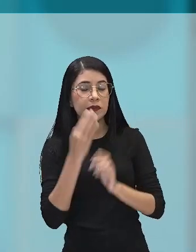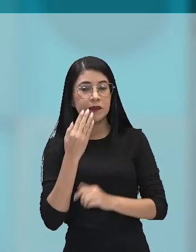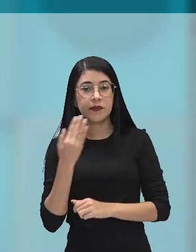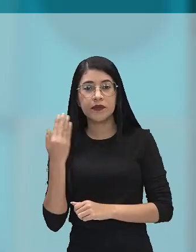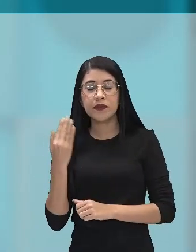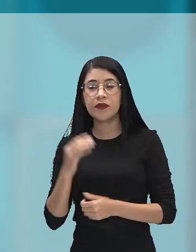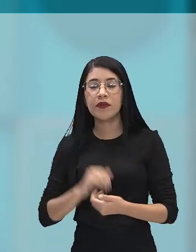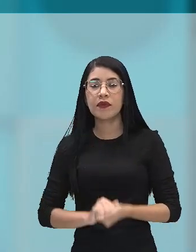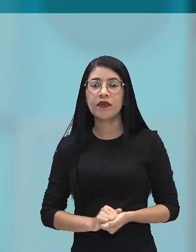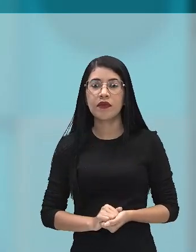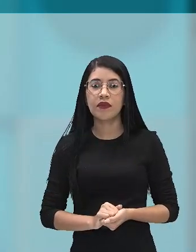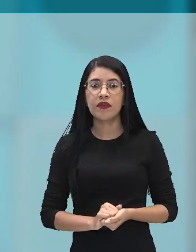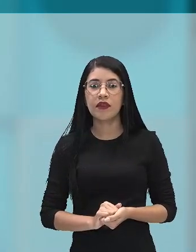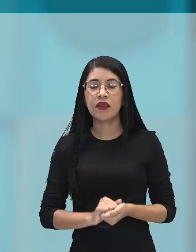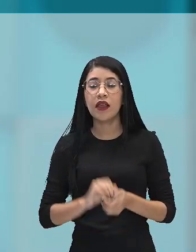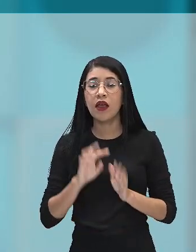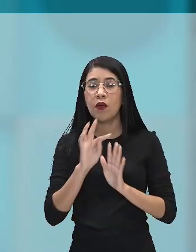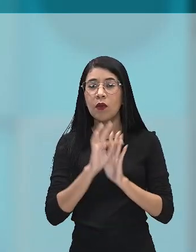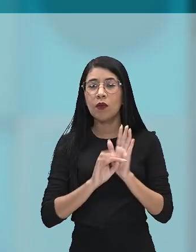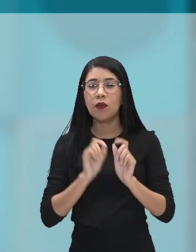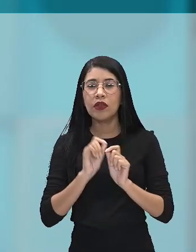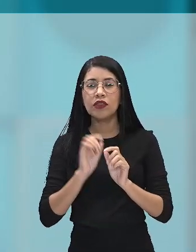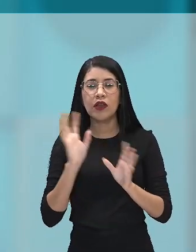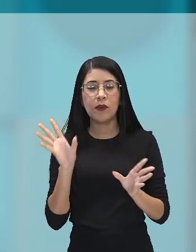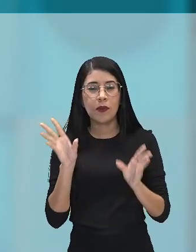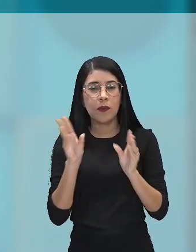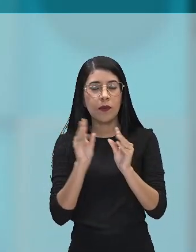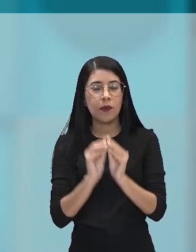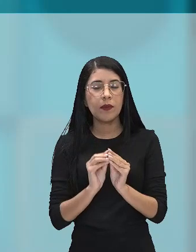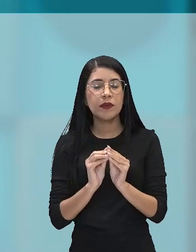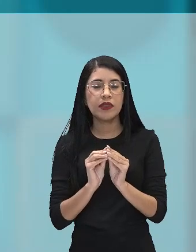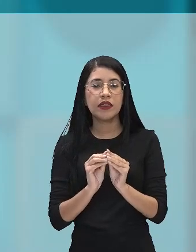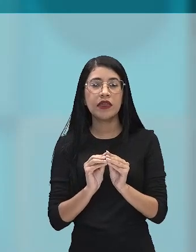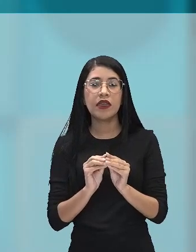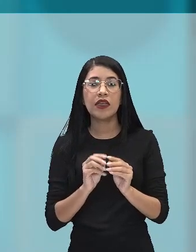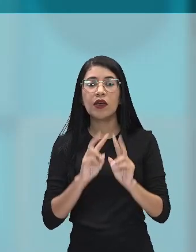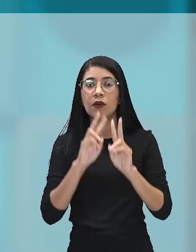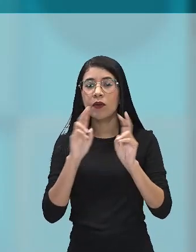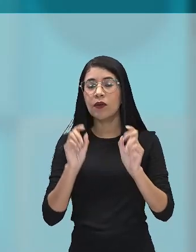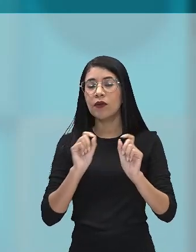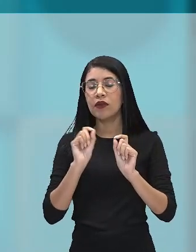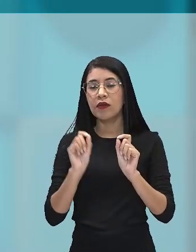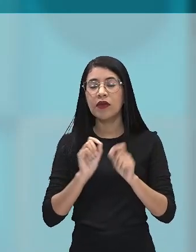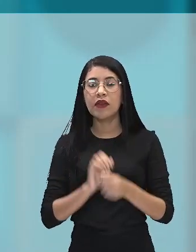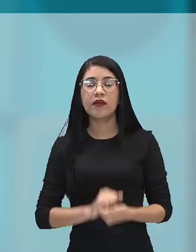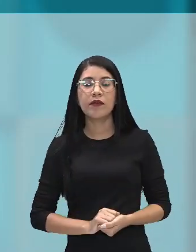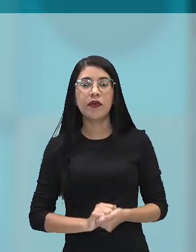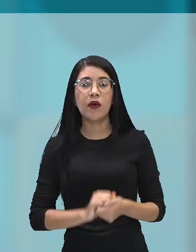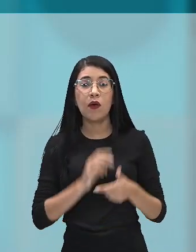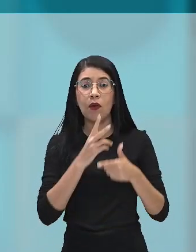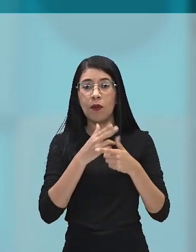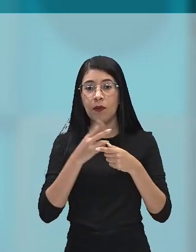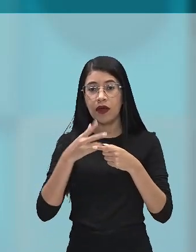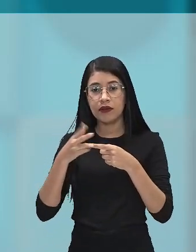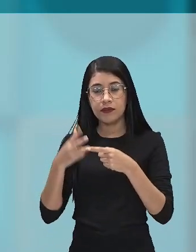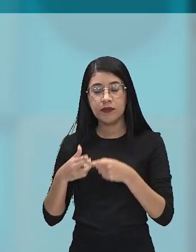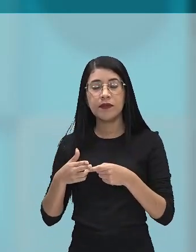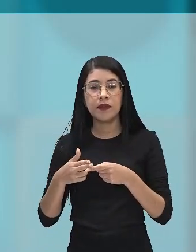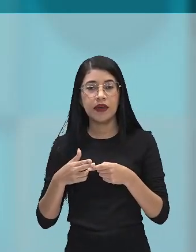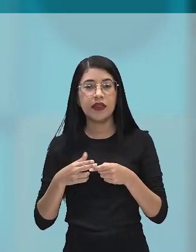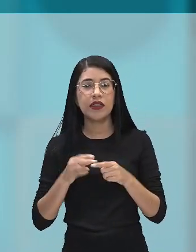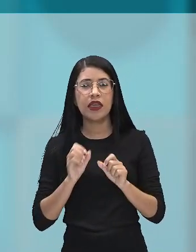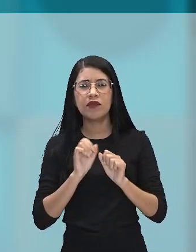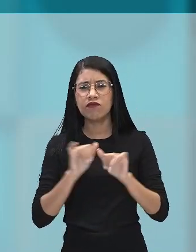vocês uma resenha que vai abordar uma série, certo? Uma série aí que